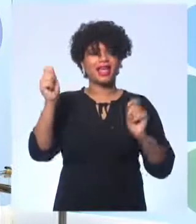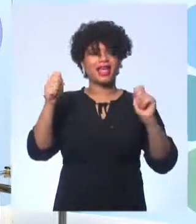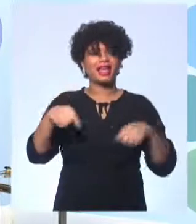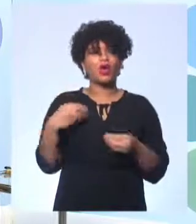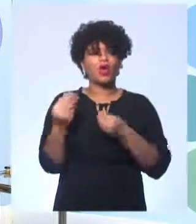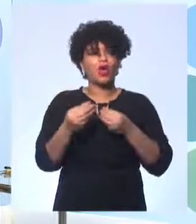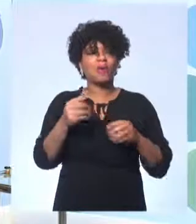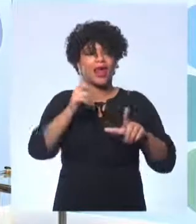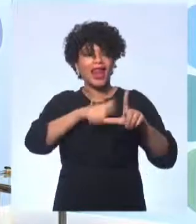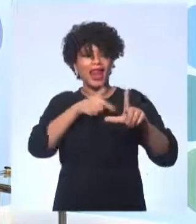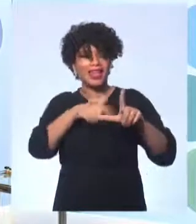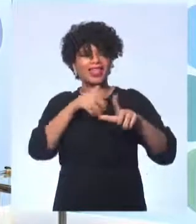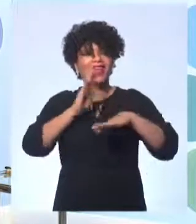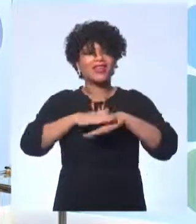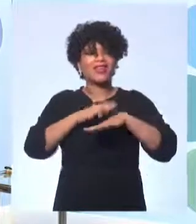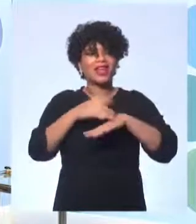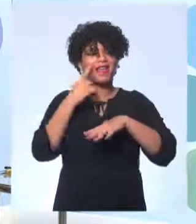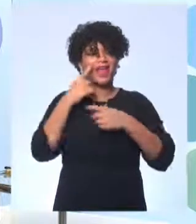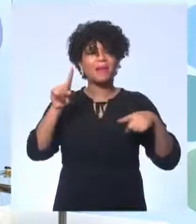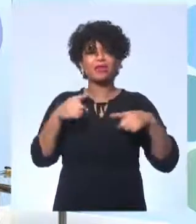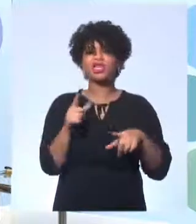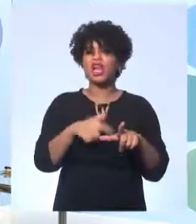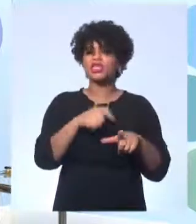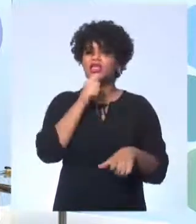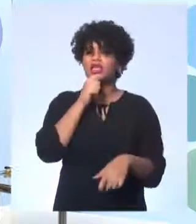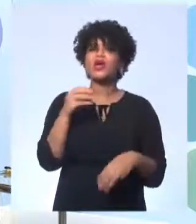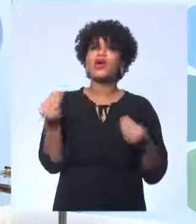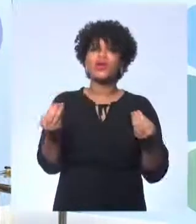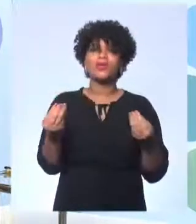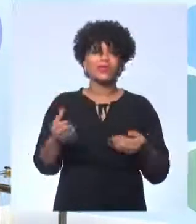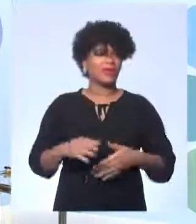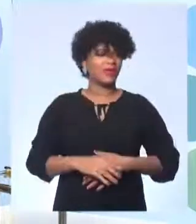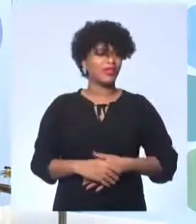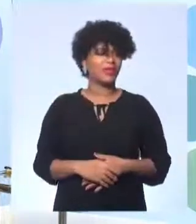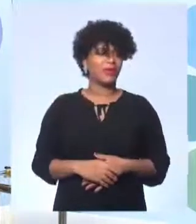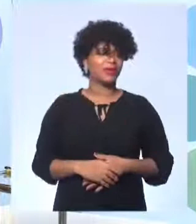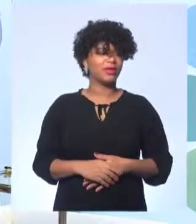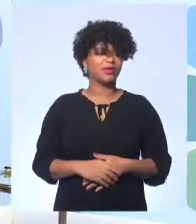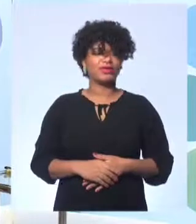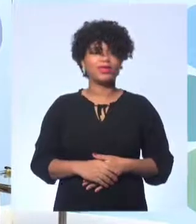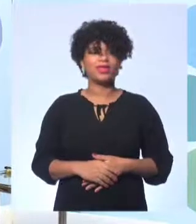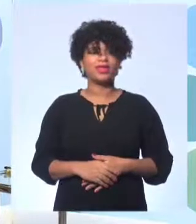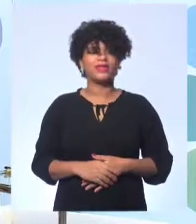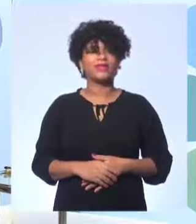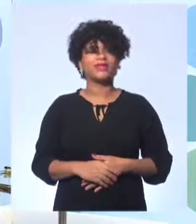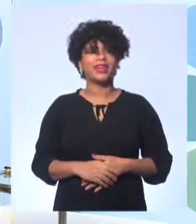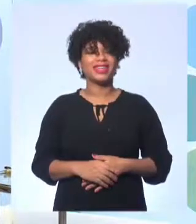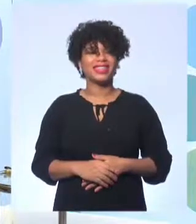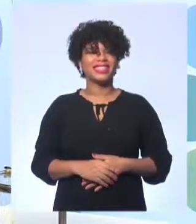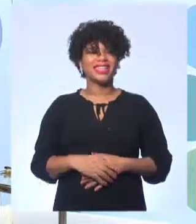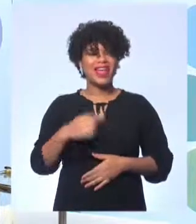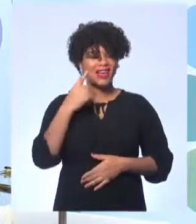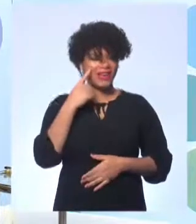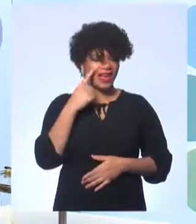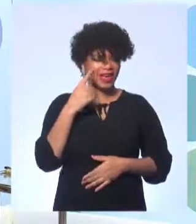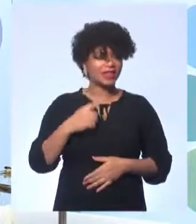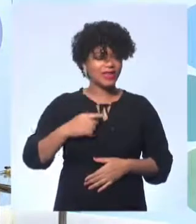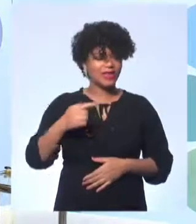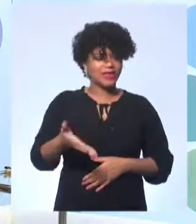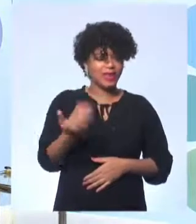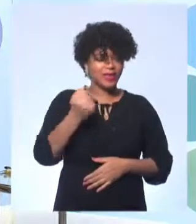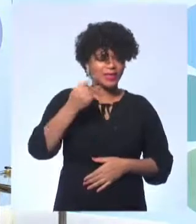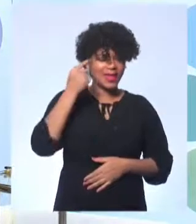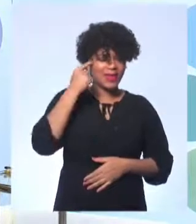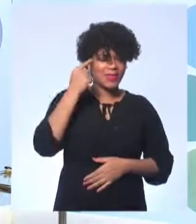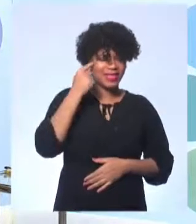através da letra. E a nossa música não tem letra aí agora, hein? E agora? Será que a nossa música não passa nada? Imagina, olha só. Vamos pensar nesse negócio